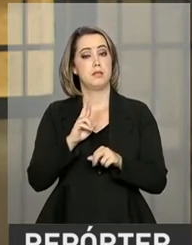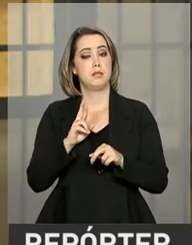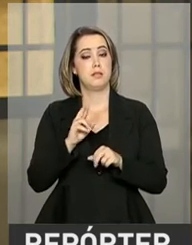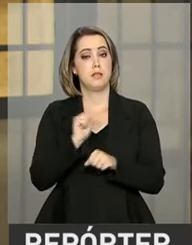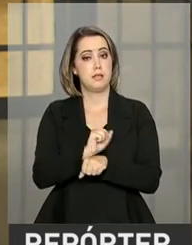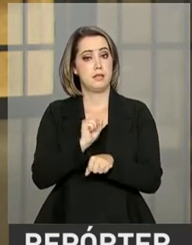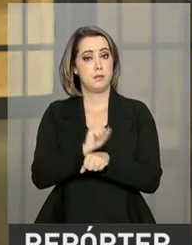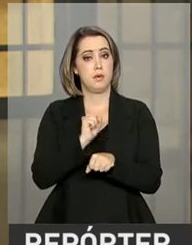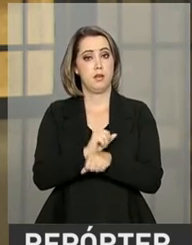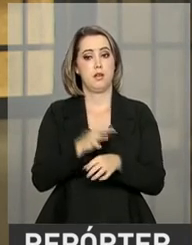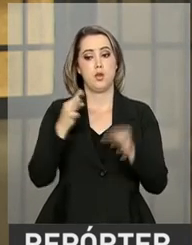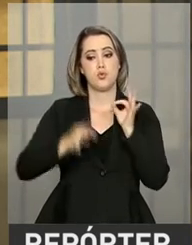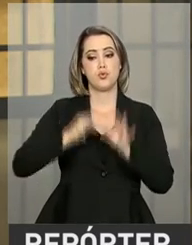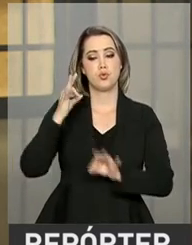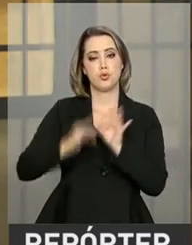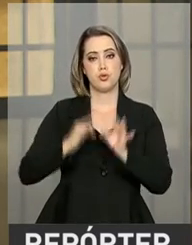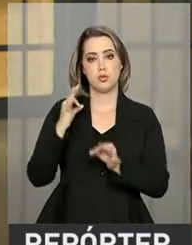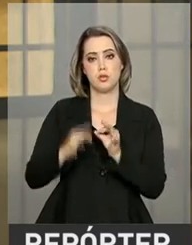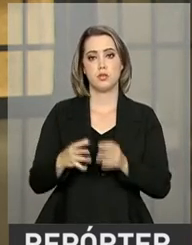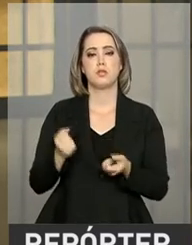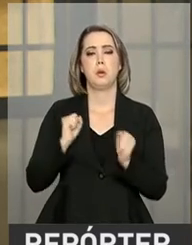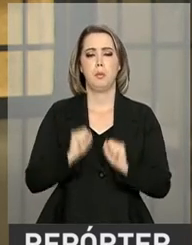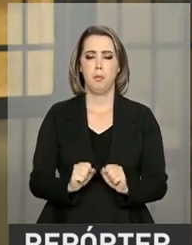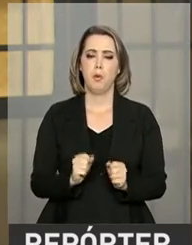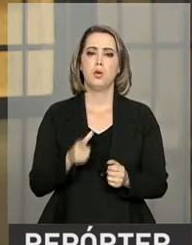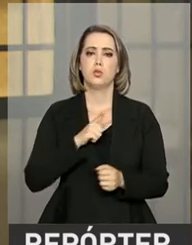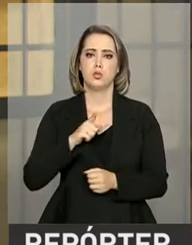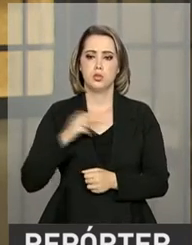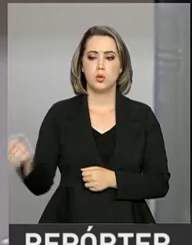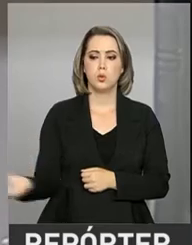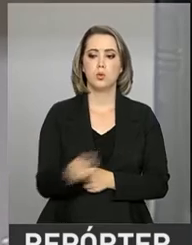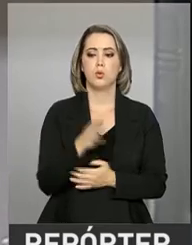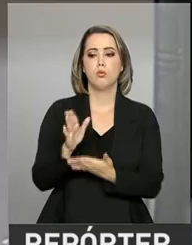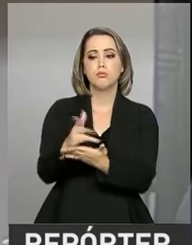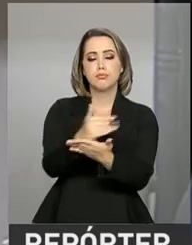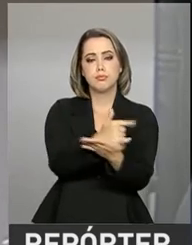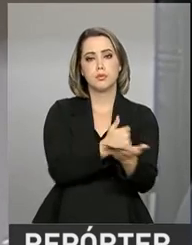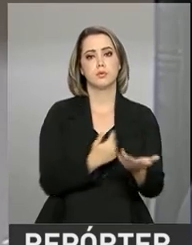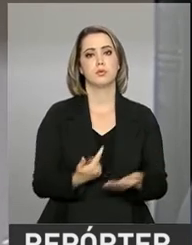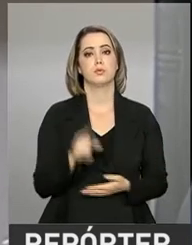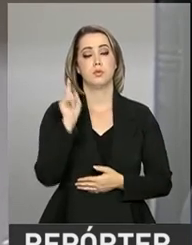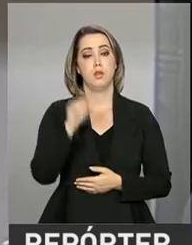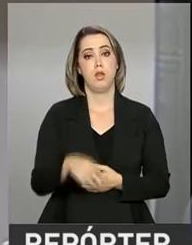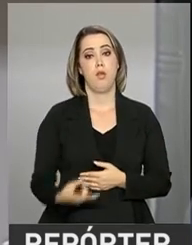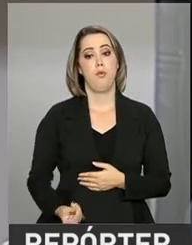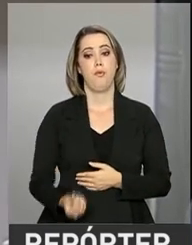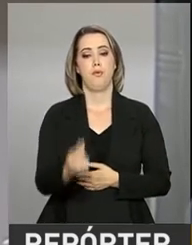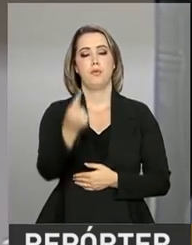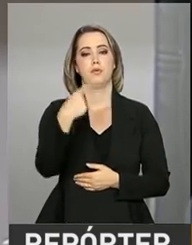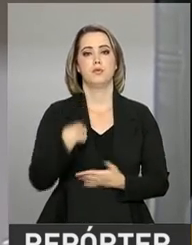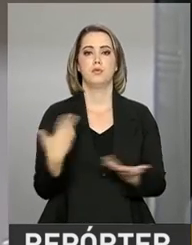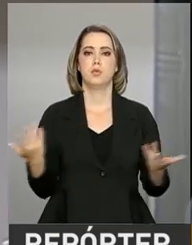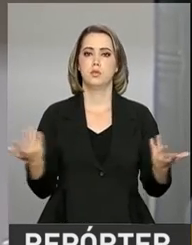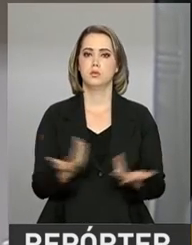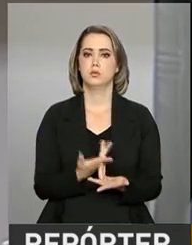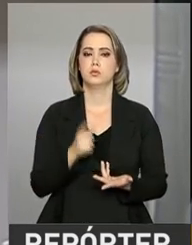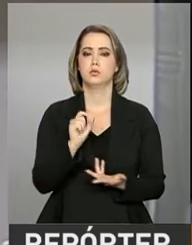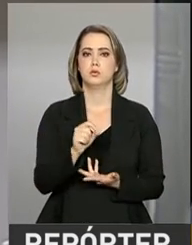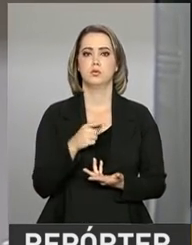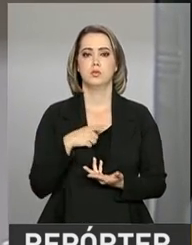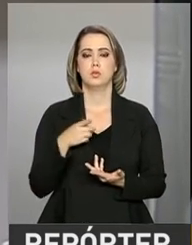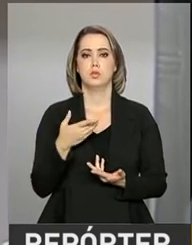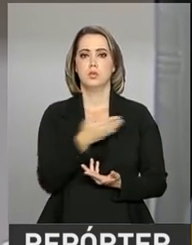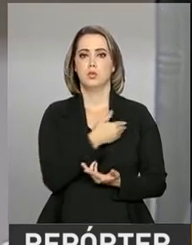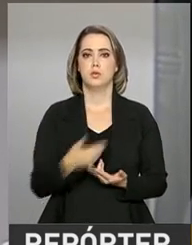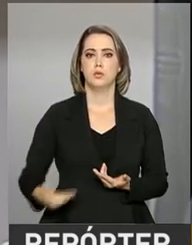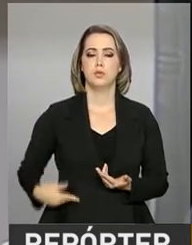justiça e que podem gerar novas receitas para os cofres públicos o valor excessivo para controlar o orçamento da união